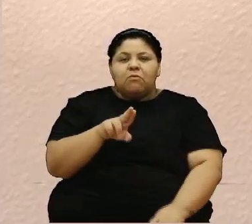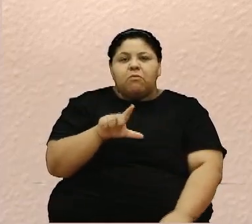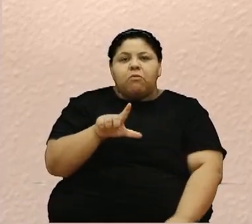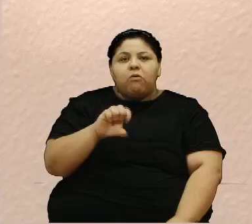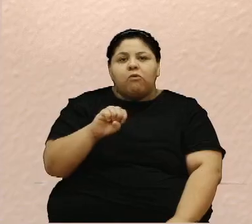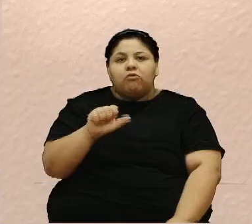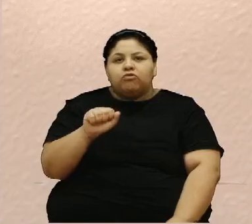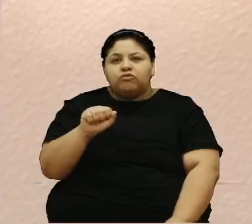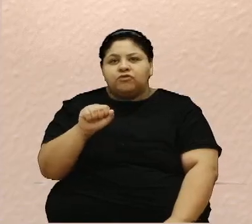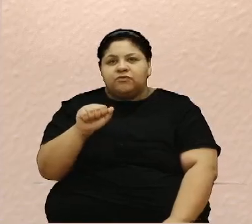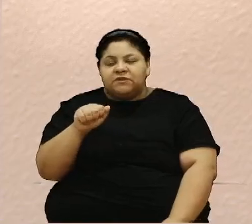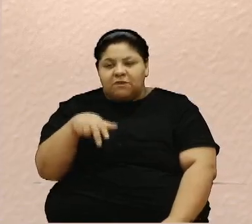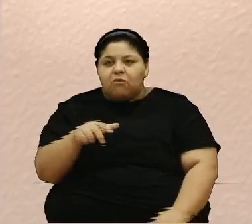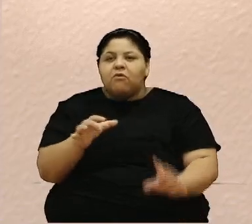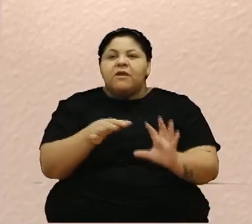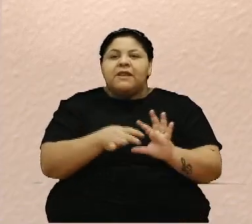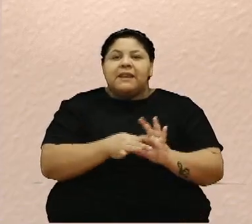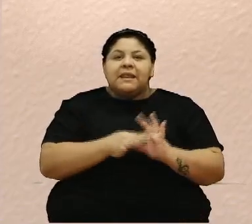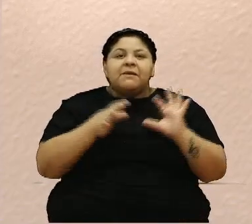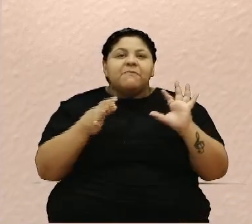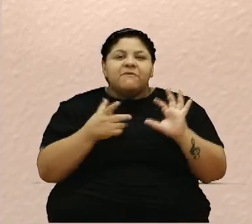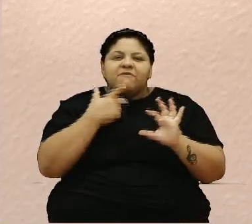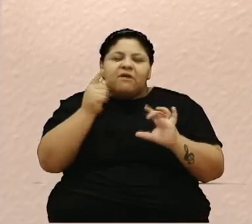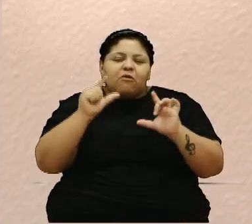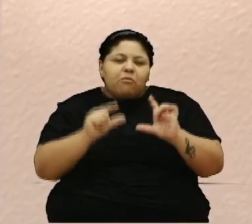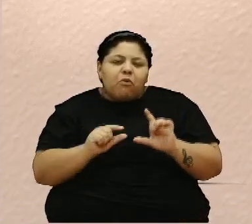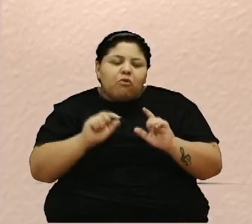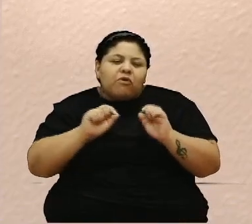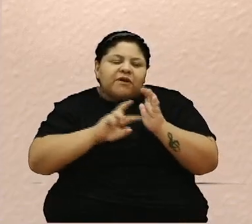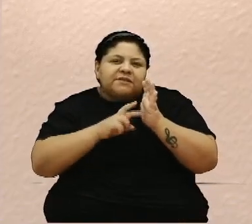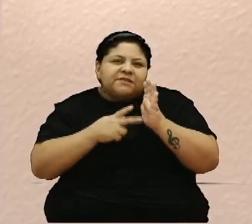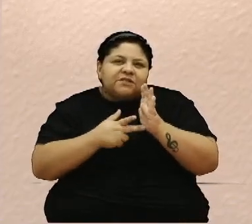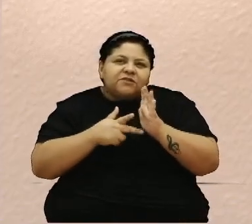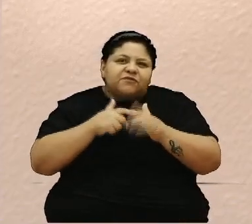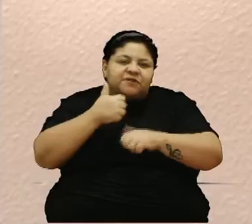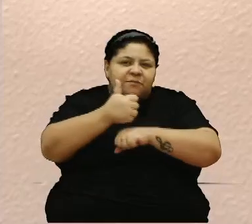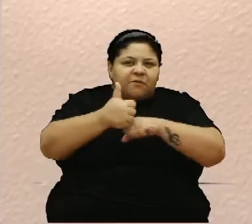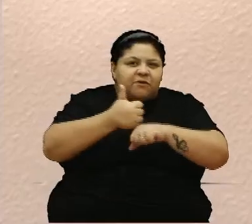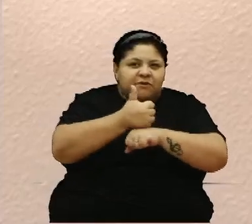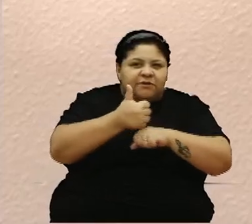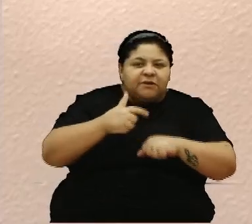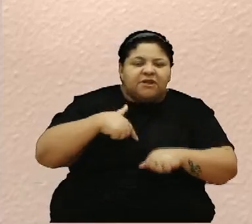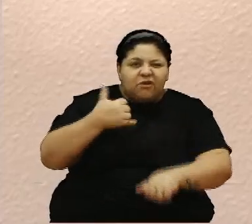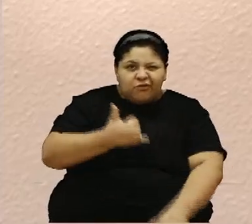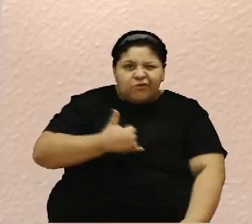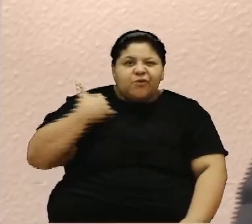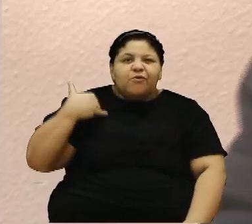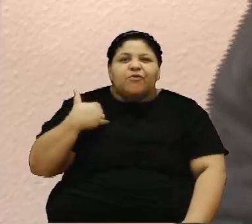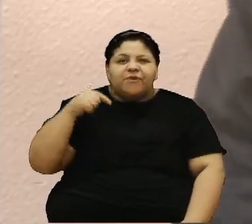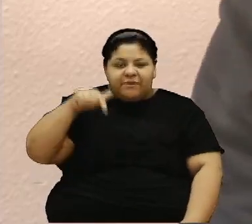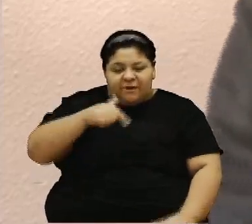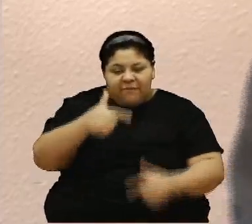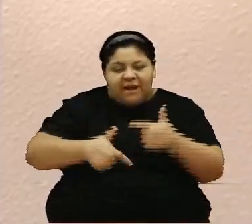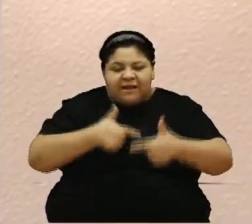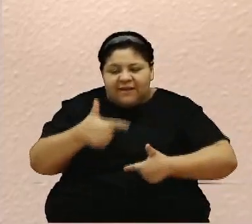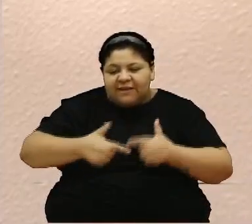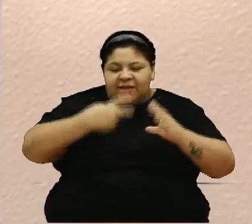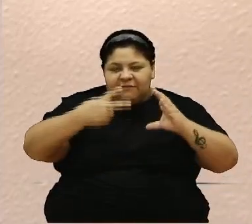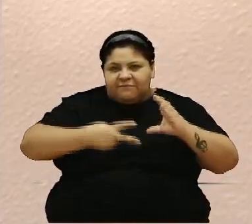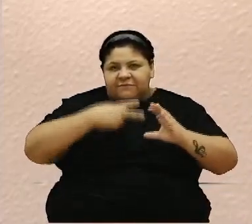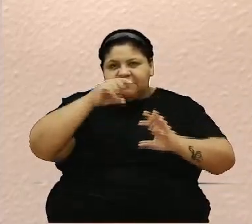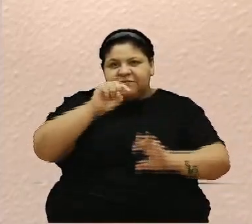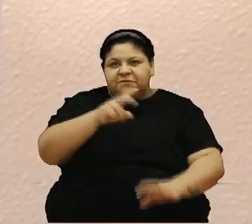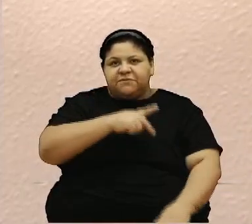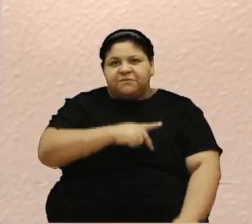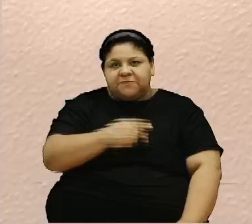pouco do que é o serviço social, e tenho muito orgulho de ser uma assistente social que ocupa uma cadeira aqui na Câmara de Vereadores de Caxias do Sul. Seria isso,